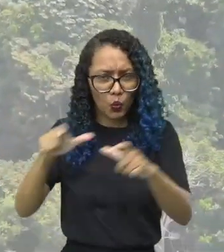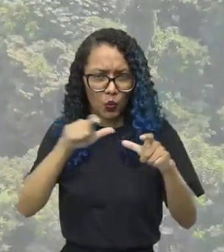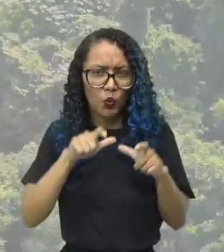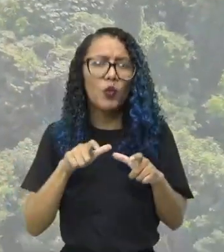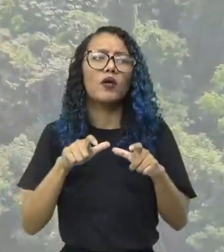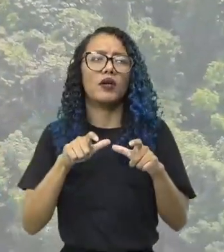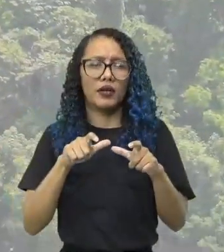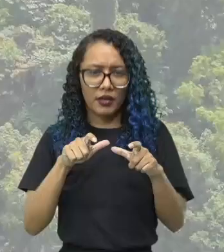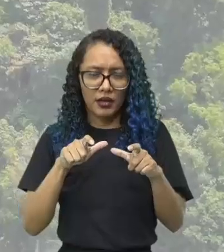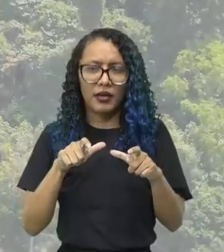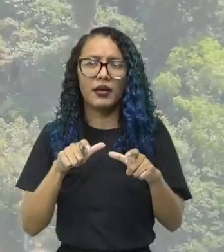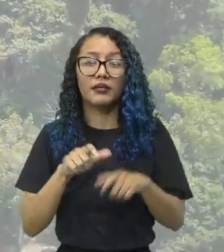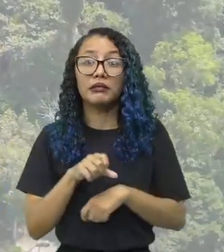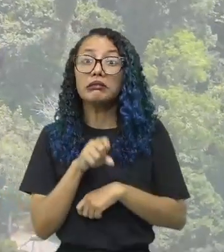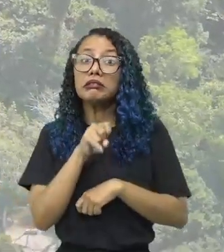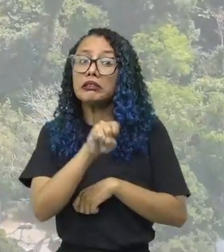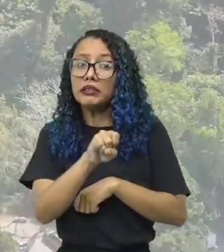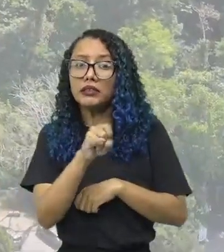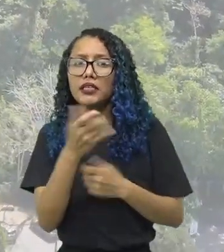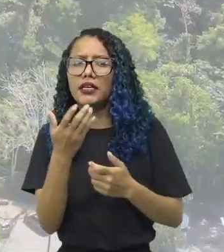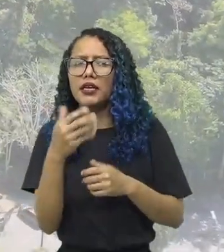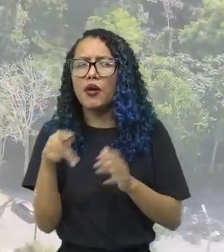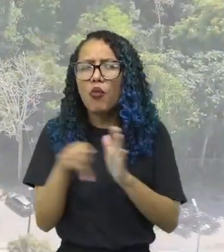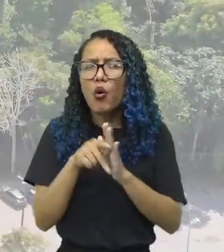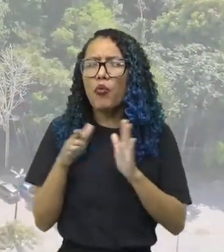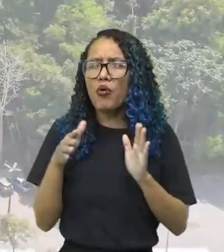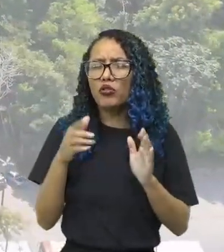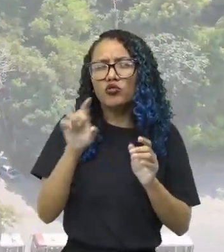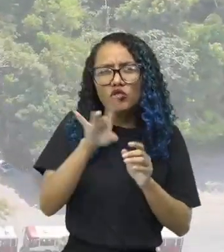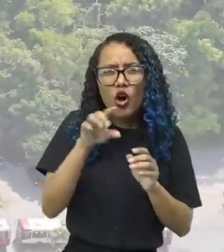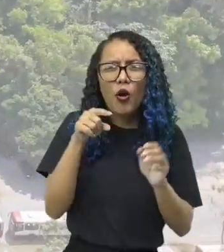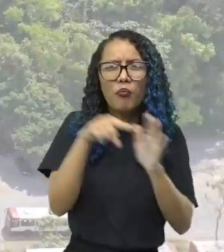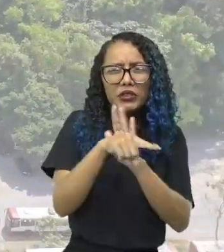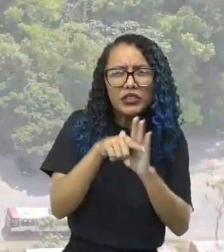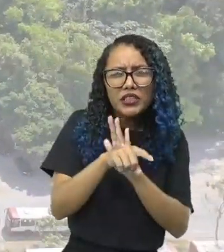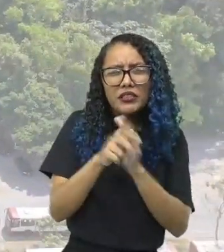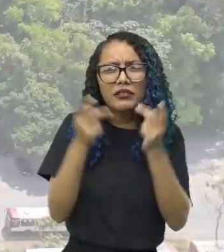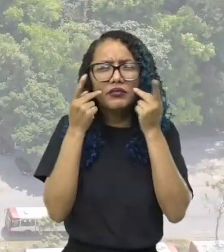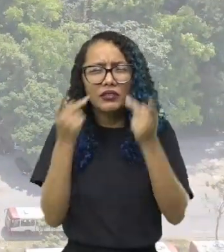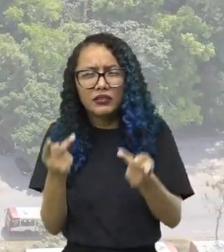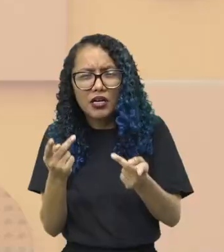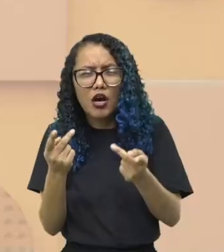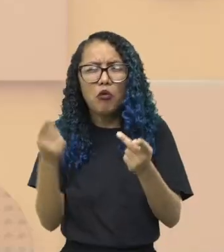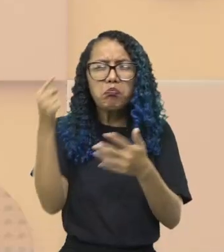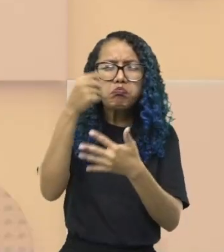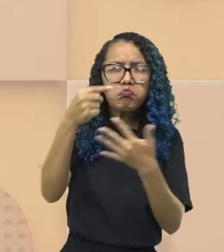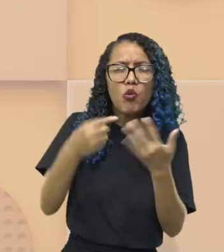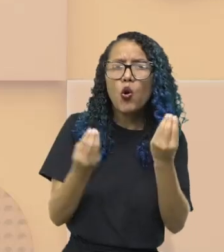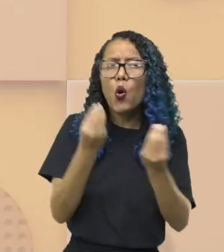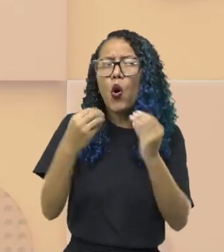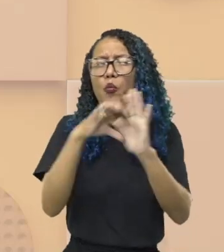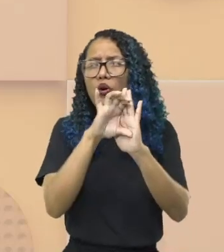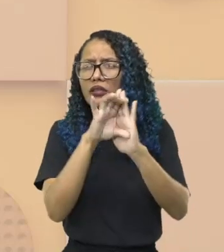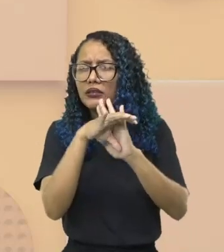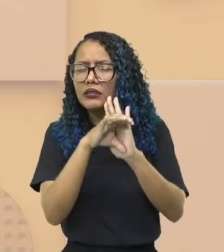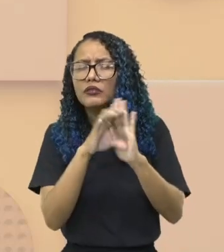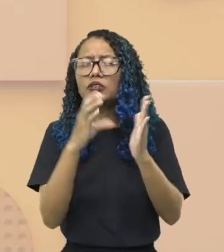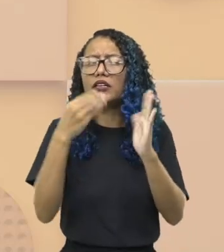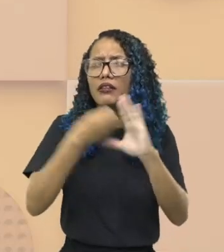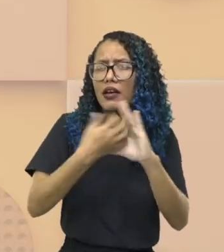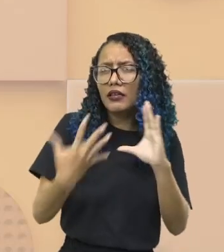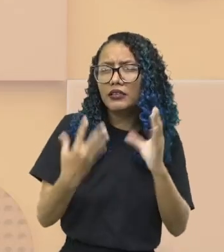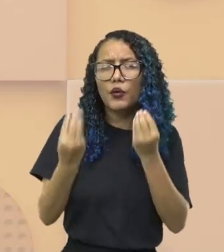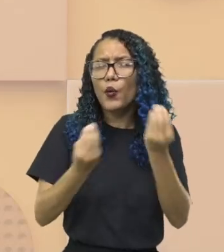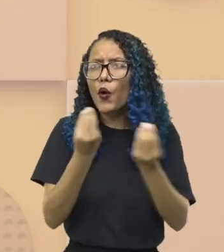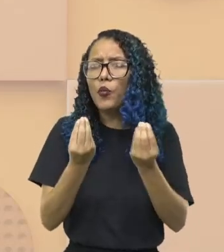O que acontece, se é uma área apenas de pesquisa, de visitação, dentro dessas regiões. Então, a gente